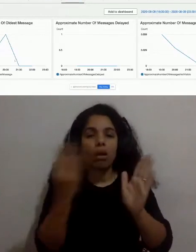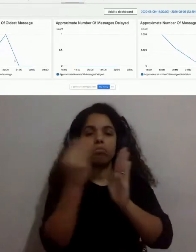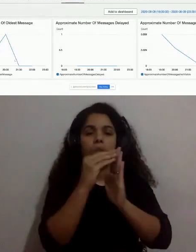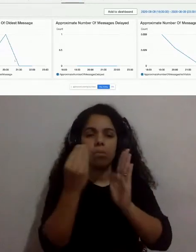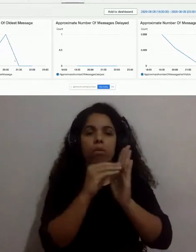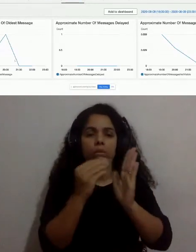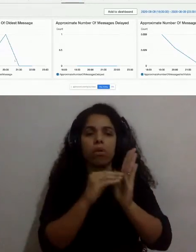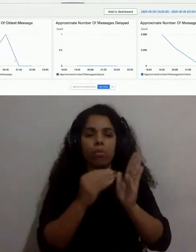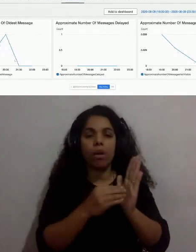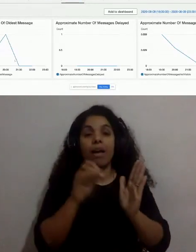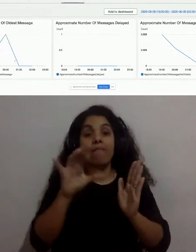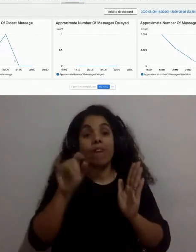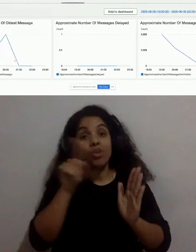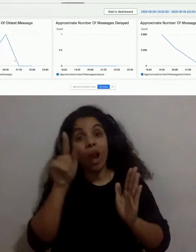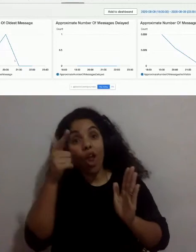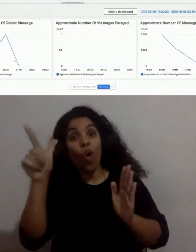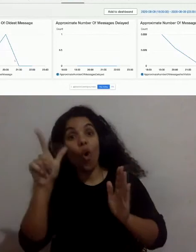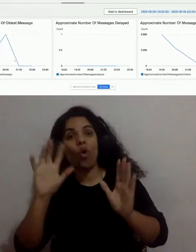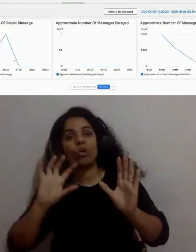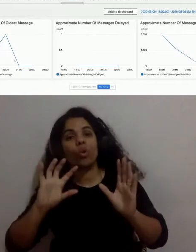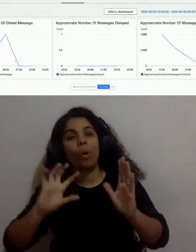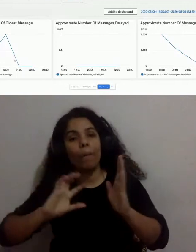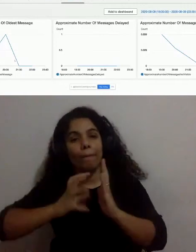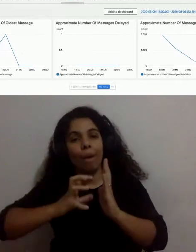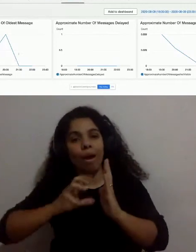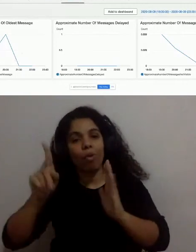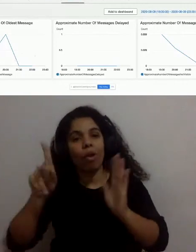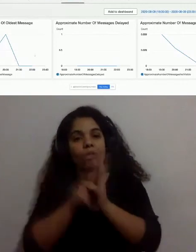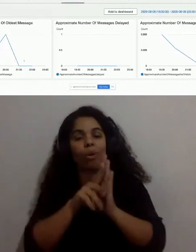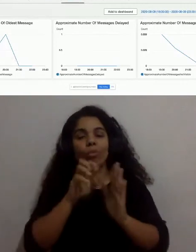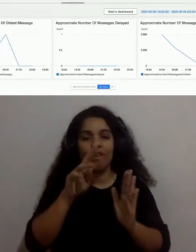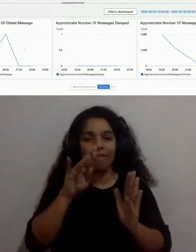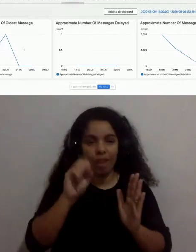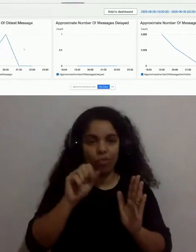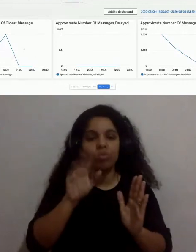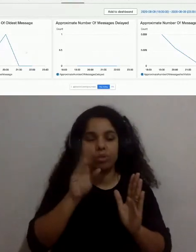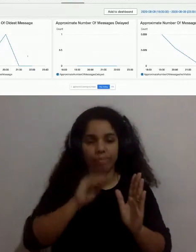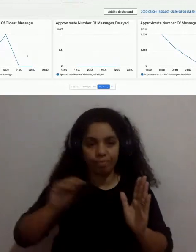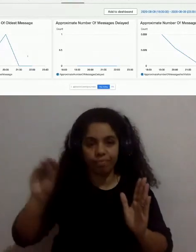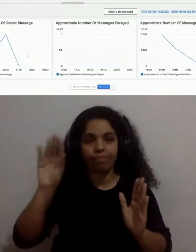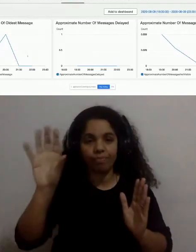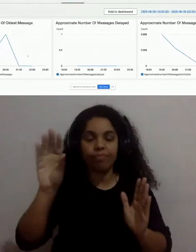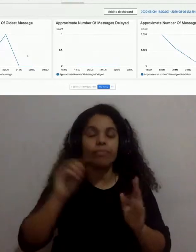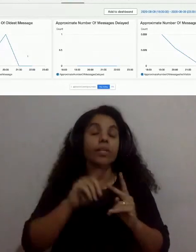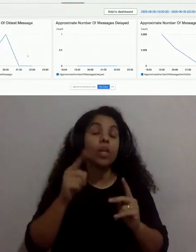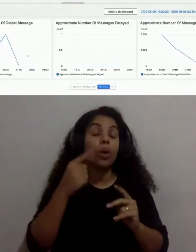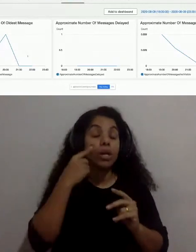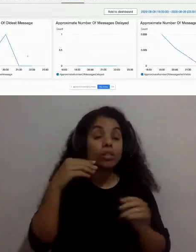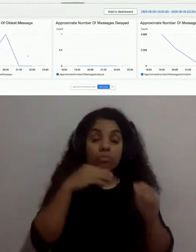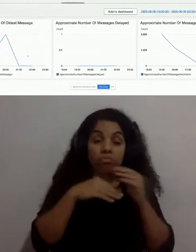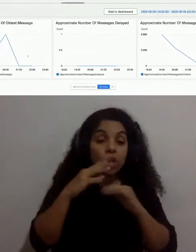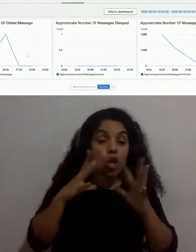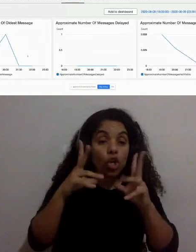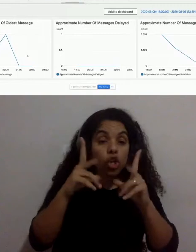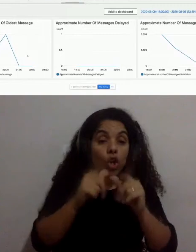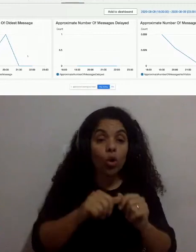adicionando os eventos lá no outro banco, o banco de eventos, tá? Então, o que a gente tem que notar é o seguinte, toda